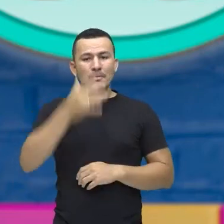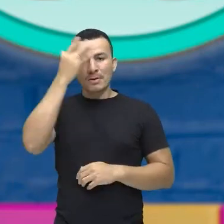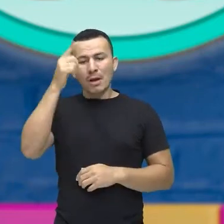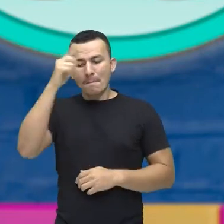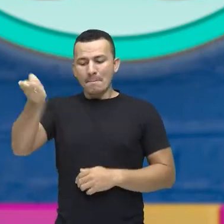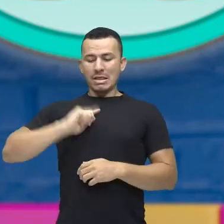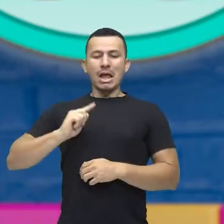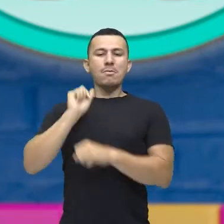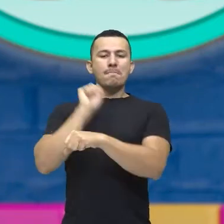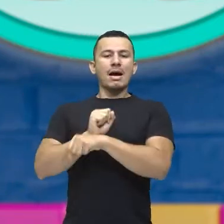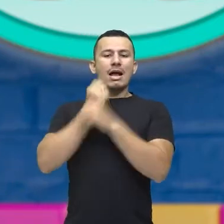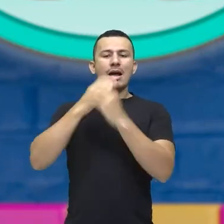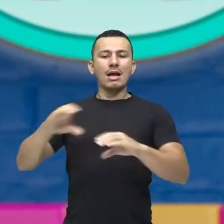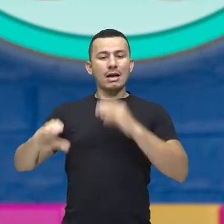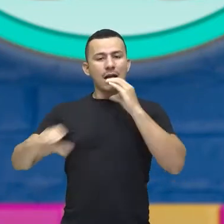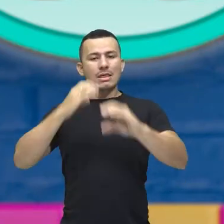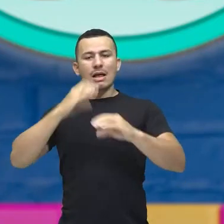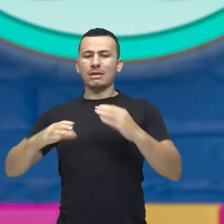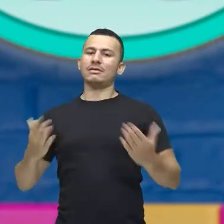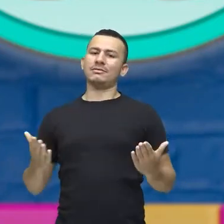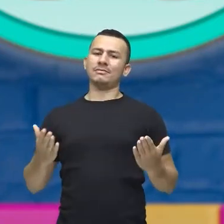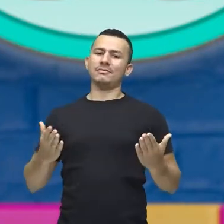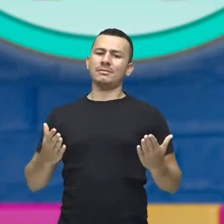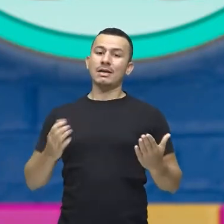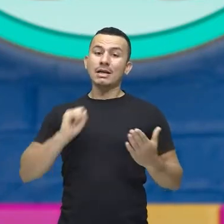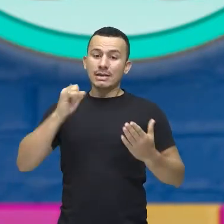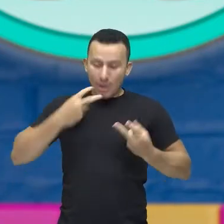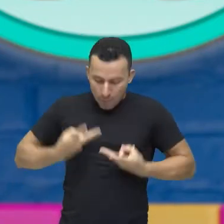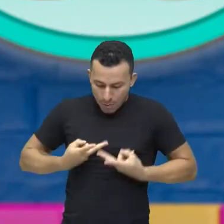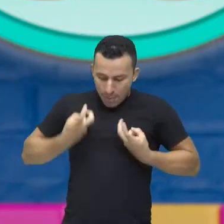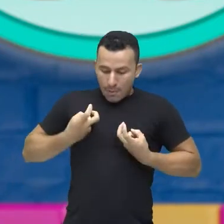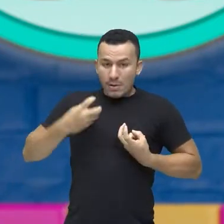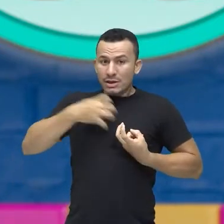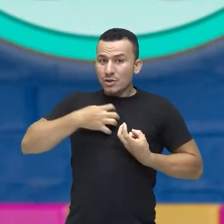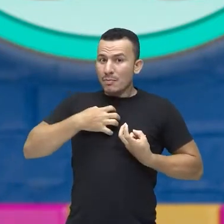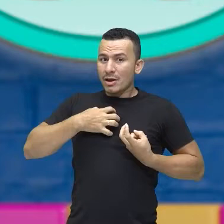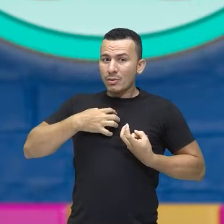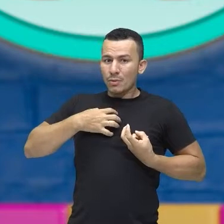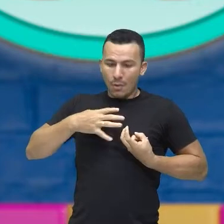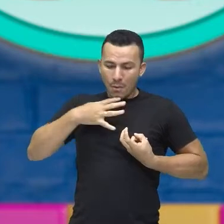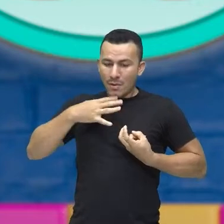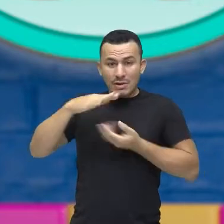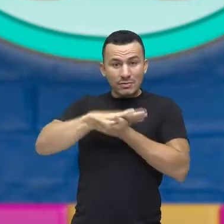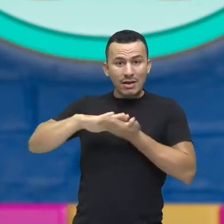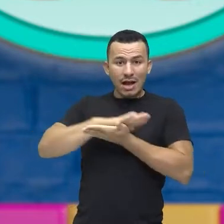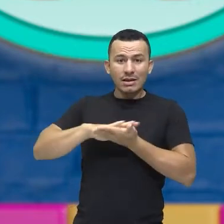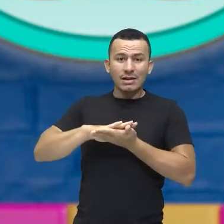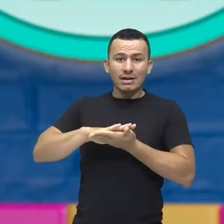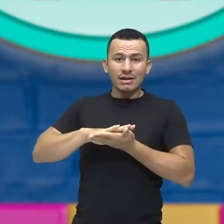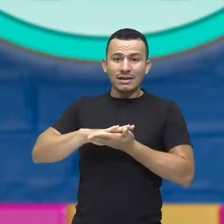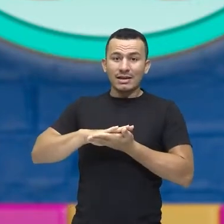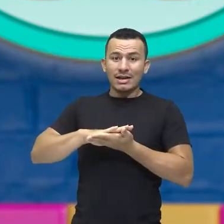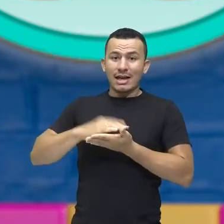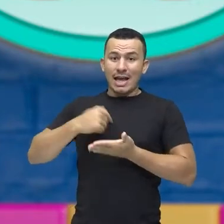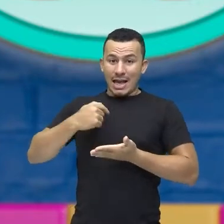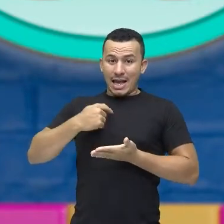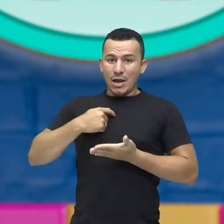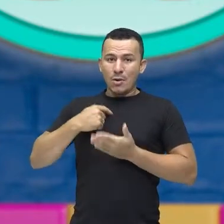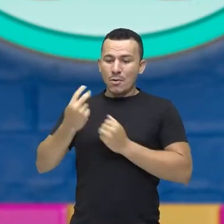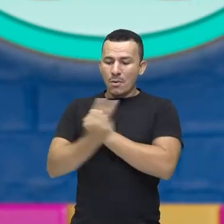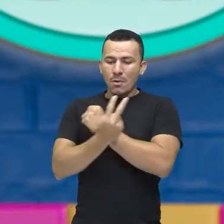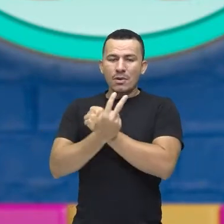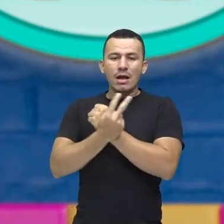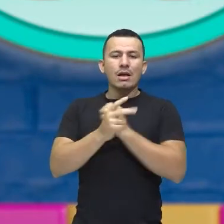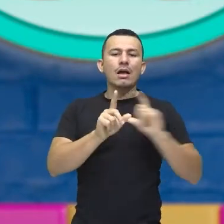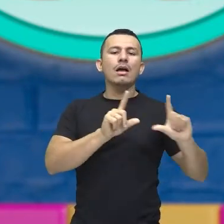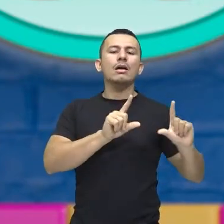cantar. Se eu não compreendo os meus sentimentos diante desse cantar, o meu autocuidado também